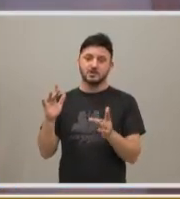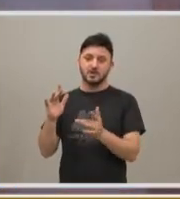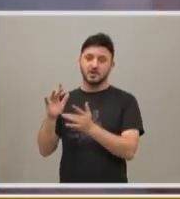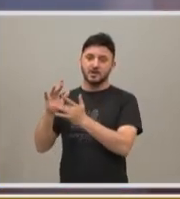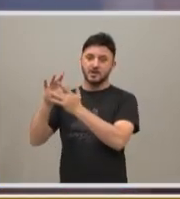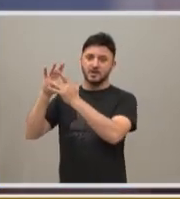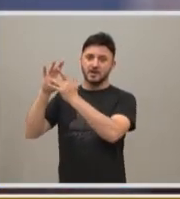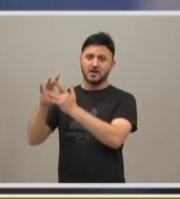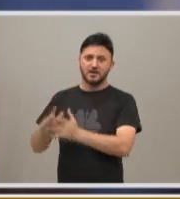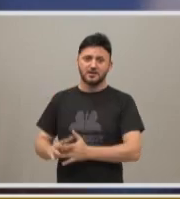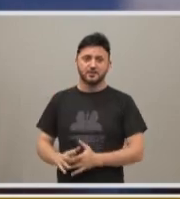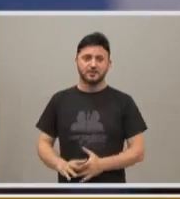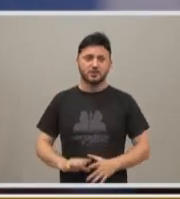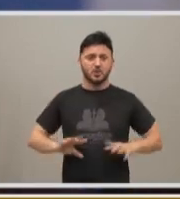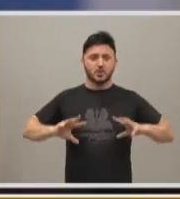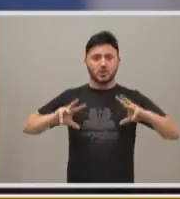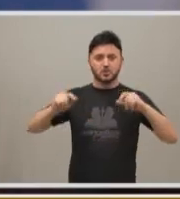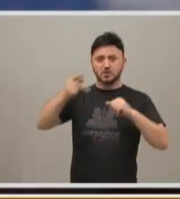Nazaré.